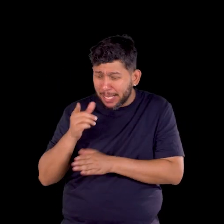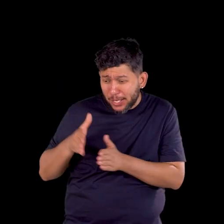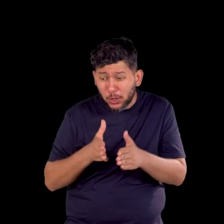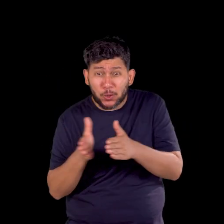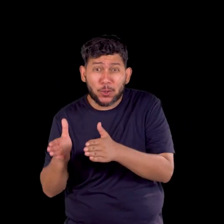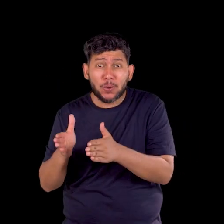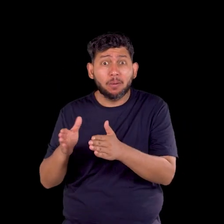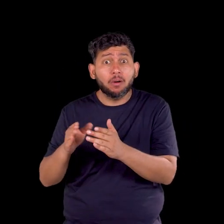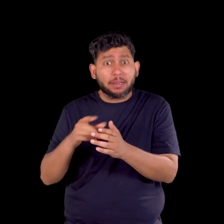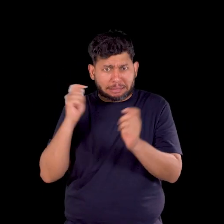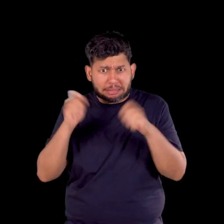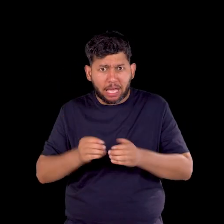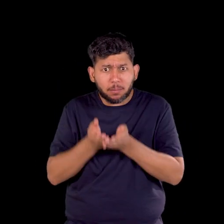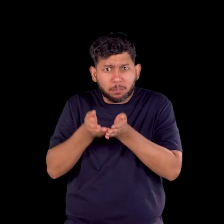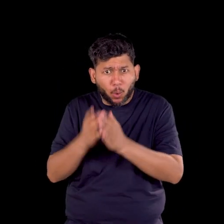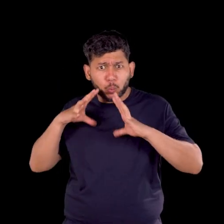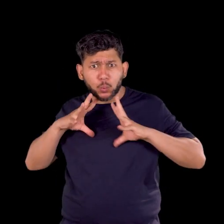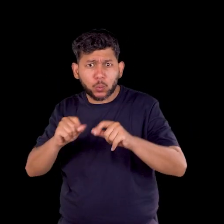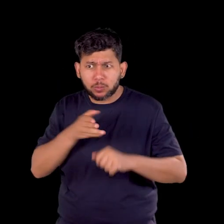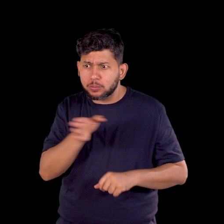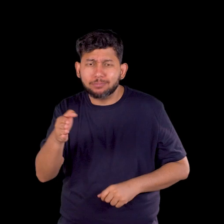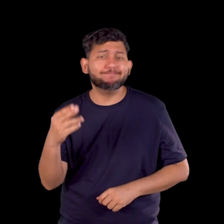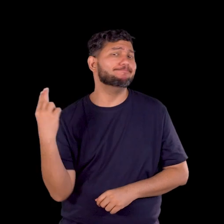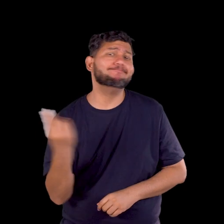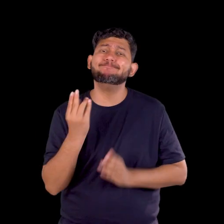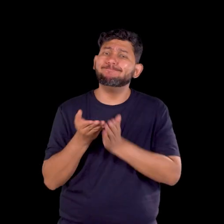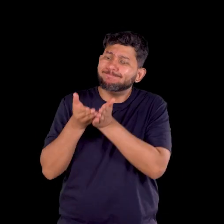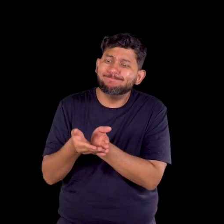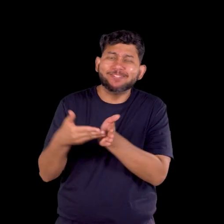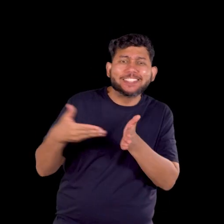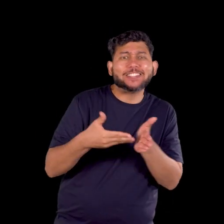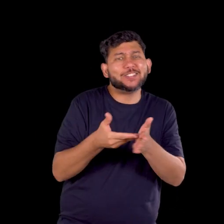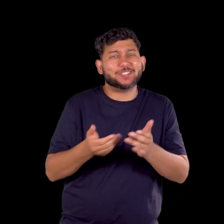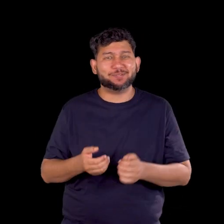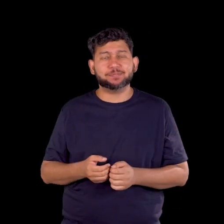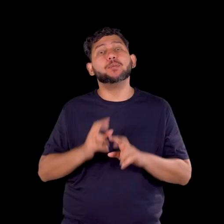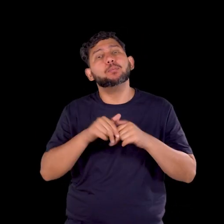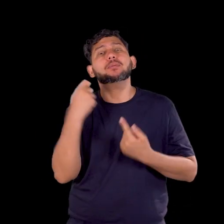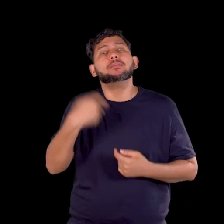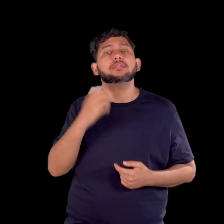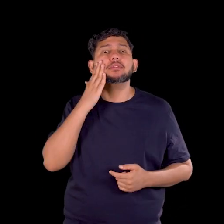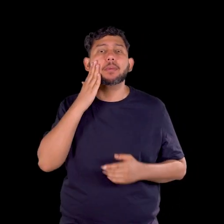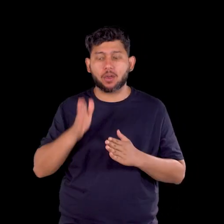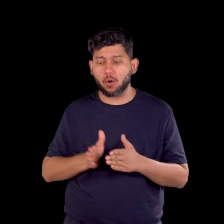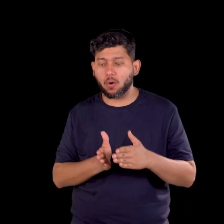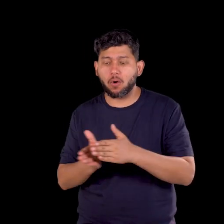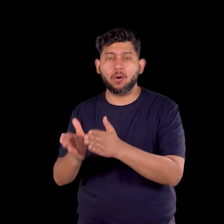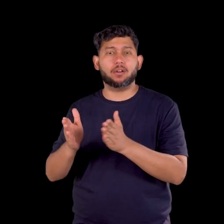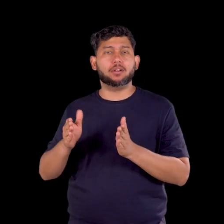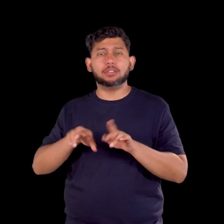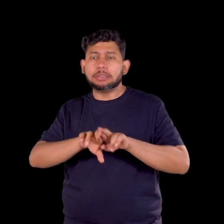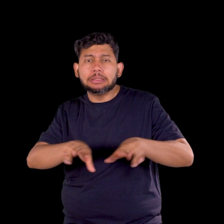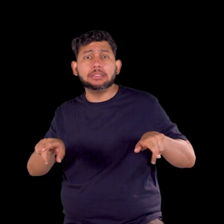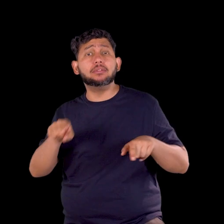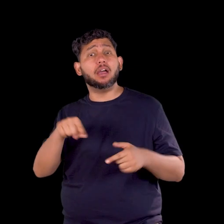sempre navegáveis. De acordo com a necessidade de momento, as rotas, trilhas e caminhos serviram